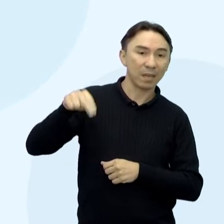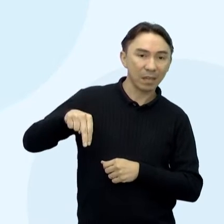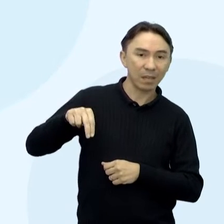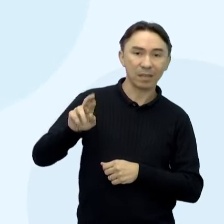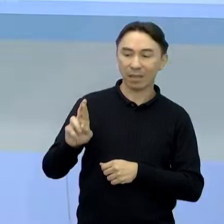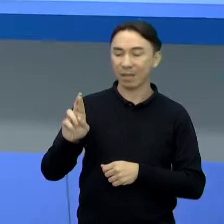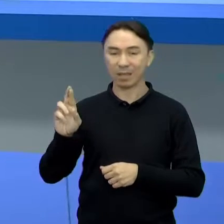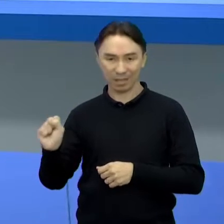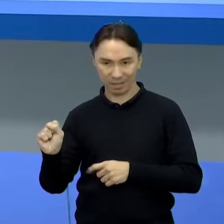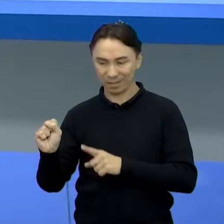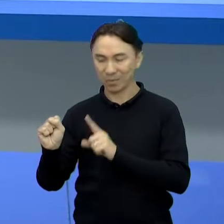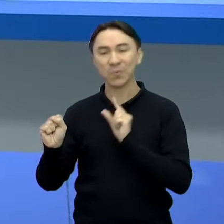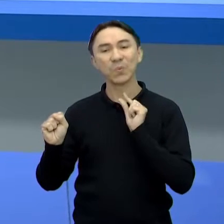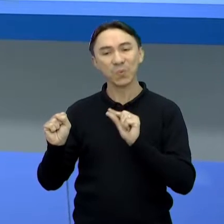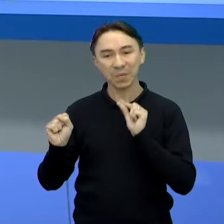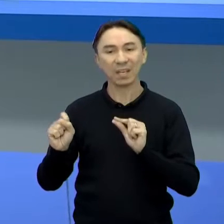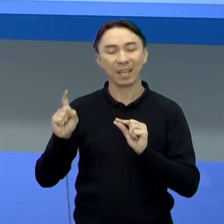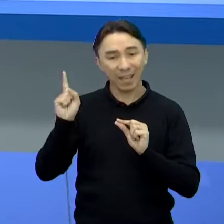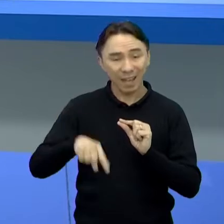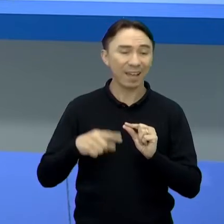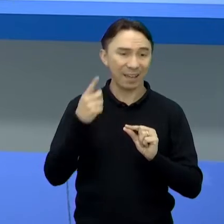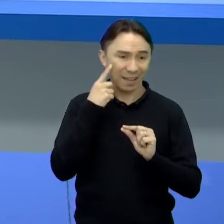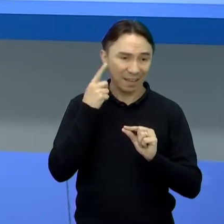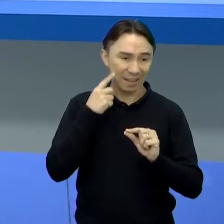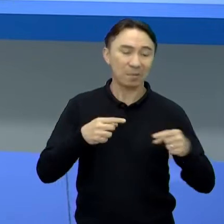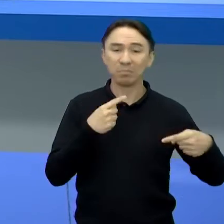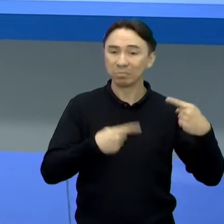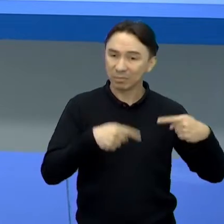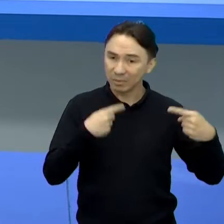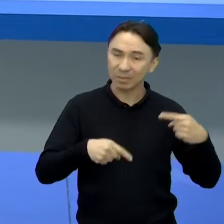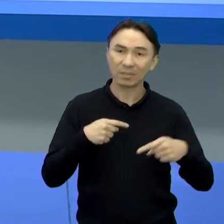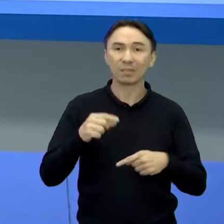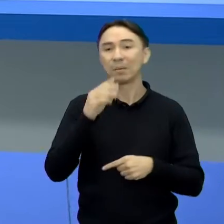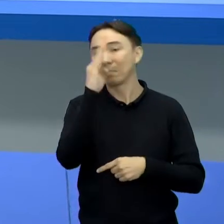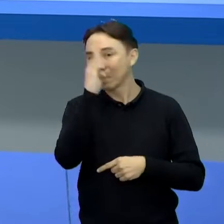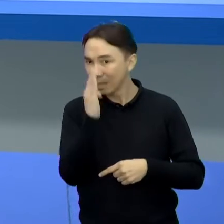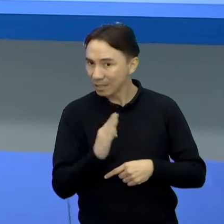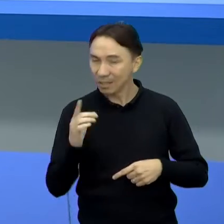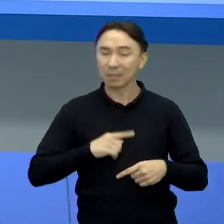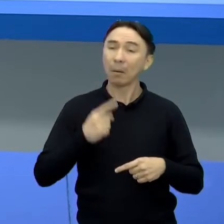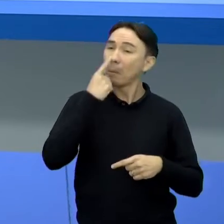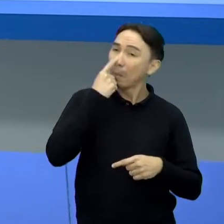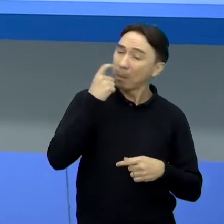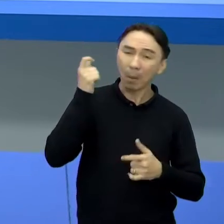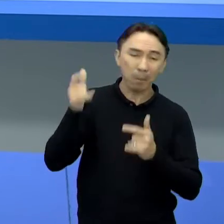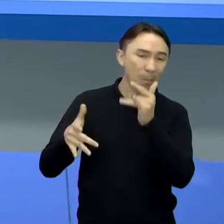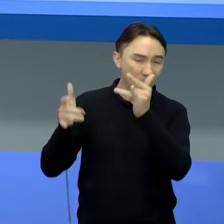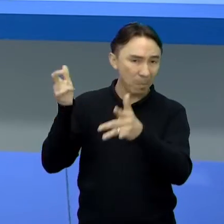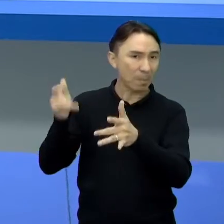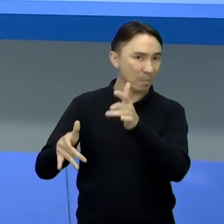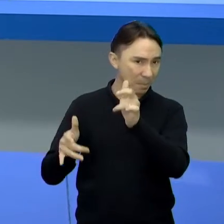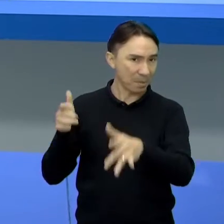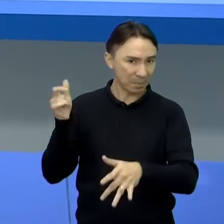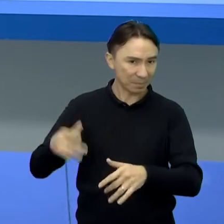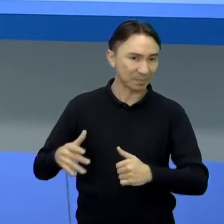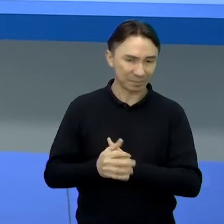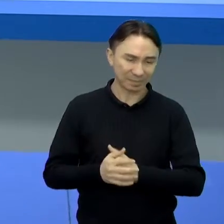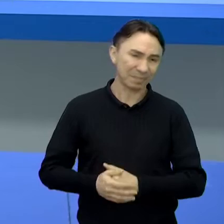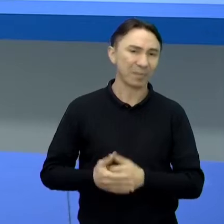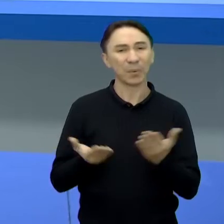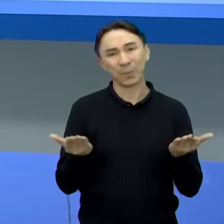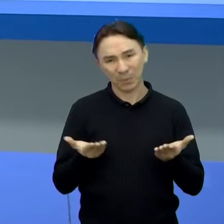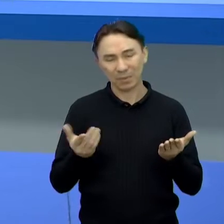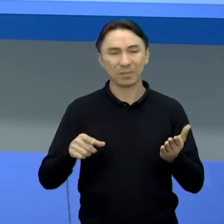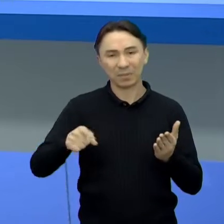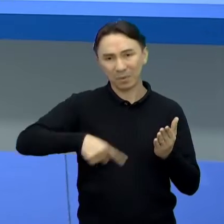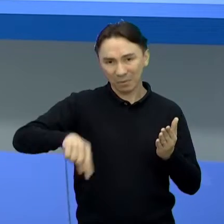vamos entrar aí nessa legislação para a gente entender alguns pontos. Eu não vou destrinchar a legislação inteira porque não é aula de direito